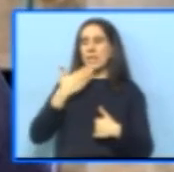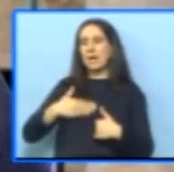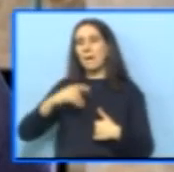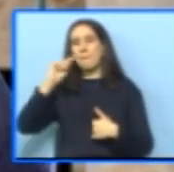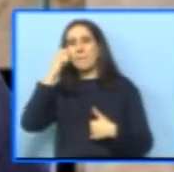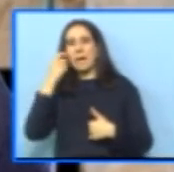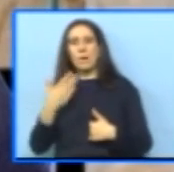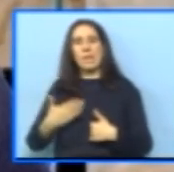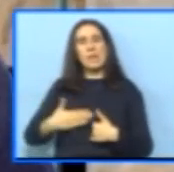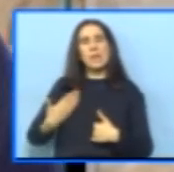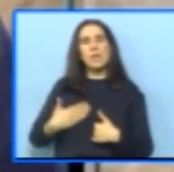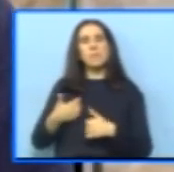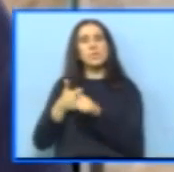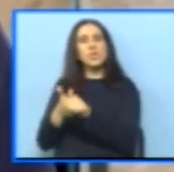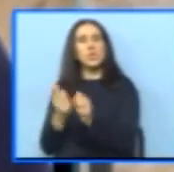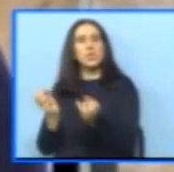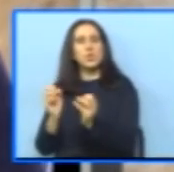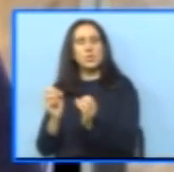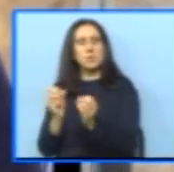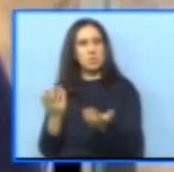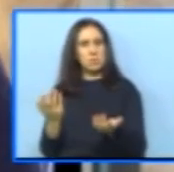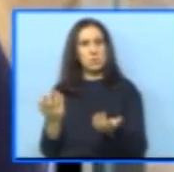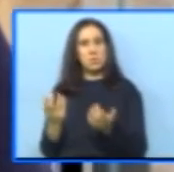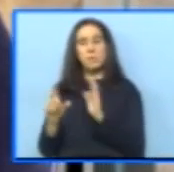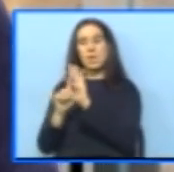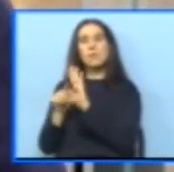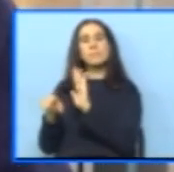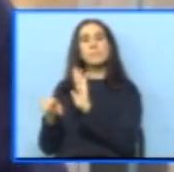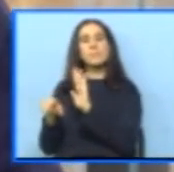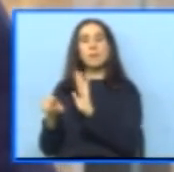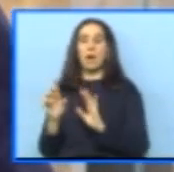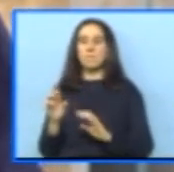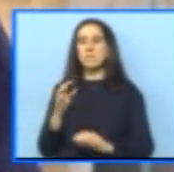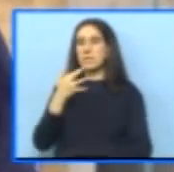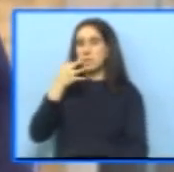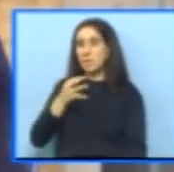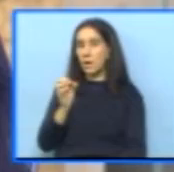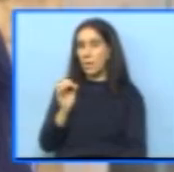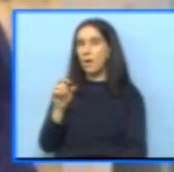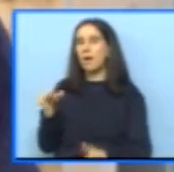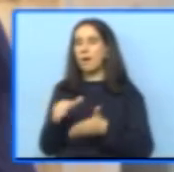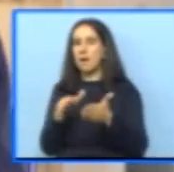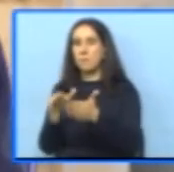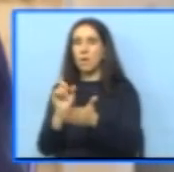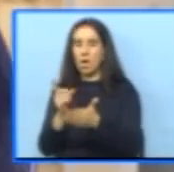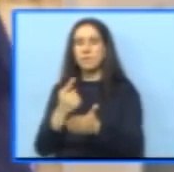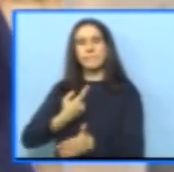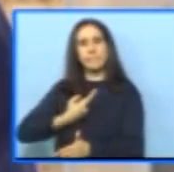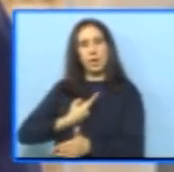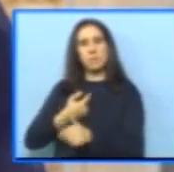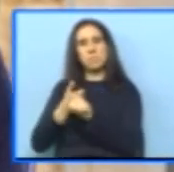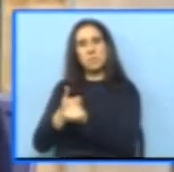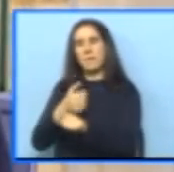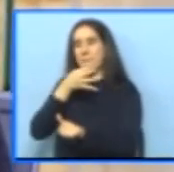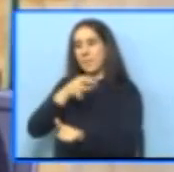consequências de não cumprir. Que no fundo a lei também serve para isso, quer dizer, já que não estás convencido que isto é o bom caminho, vais ter que o fazer, porque se não